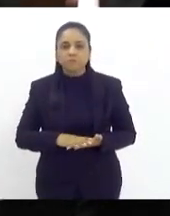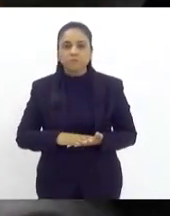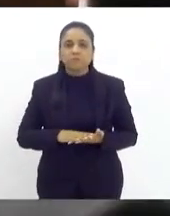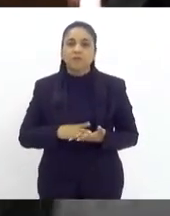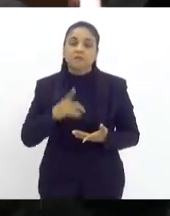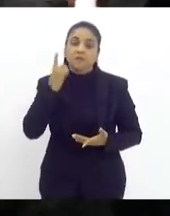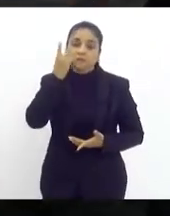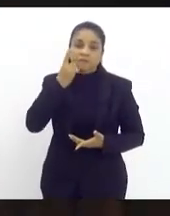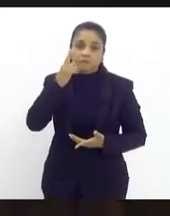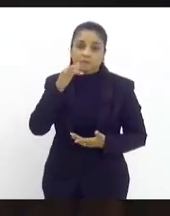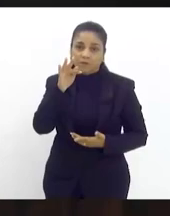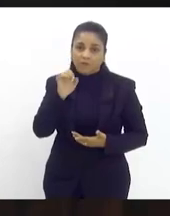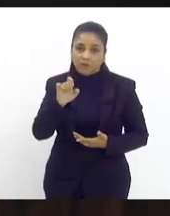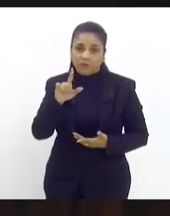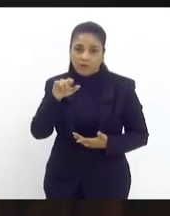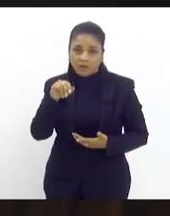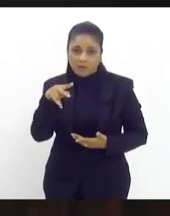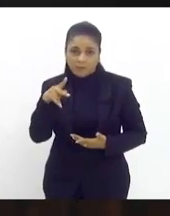e Douglas hoje